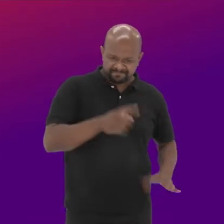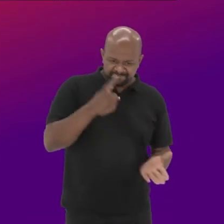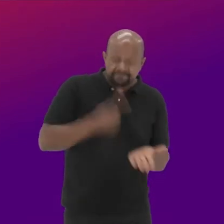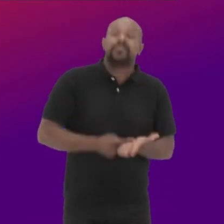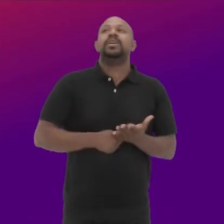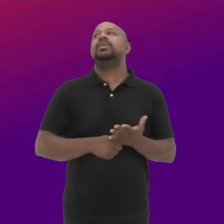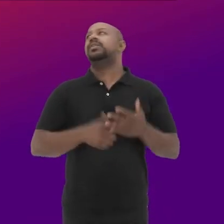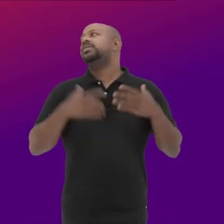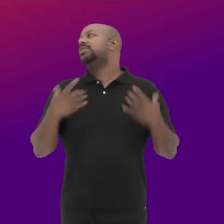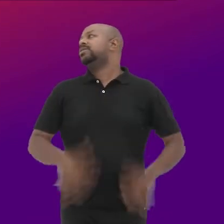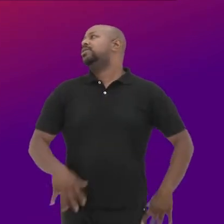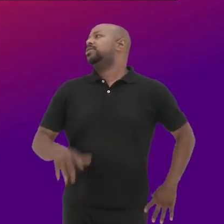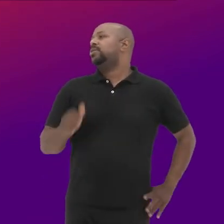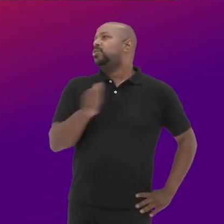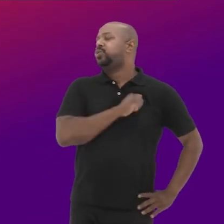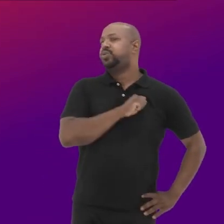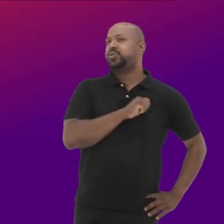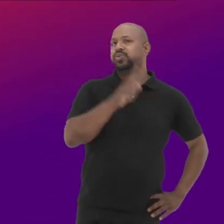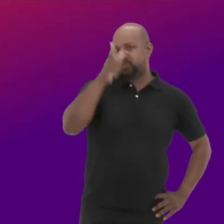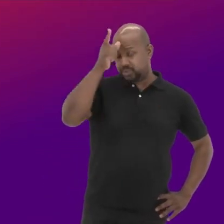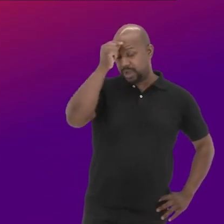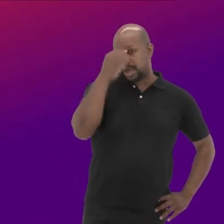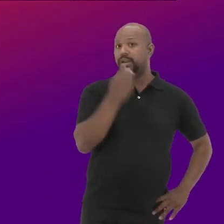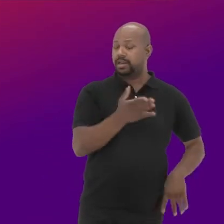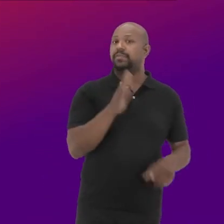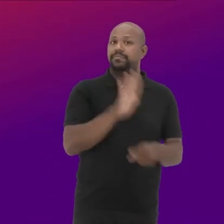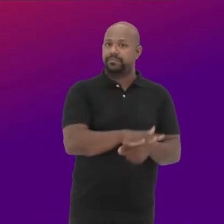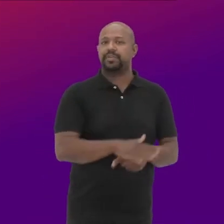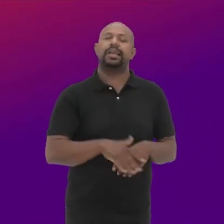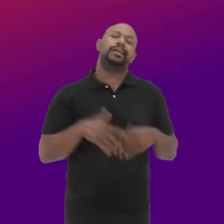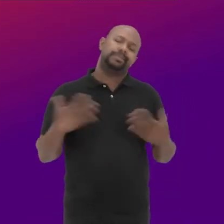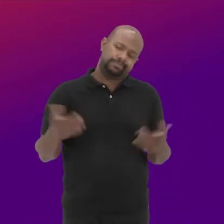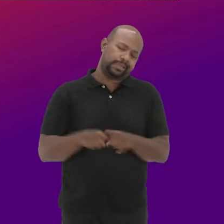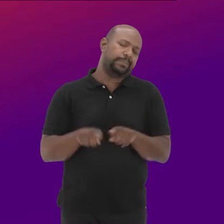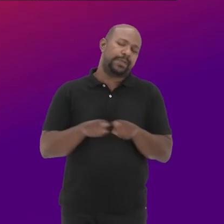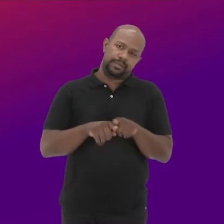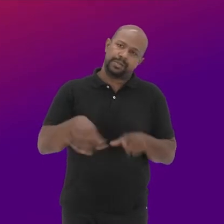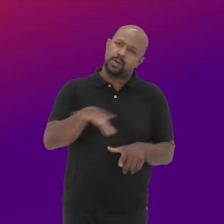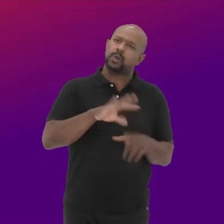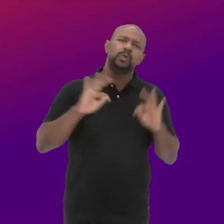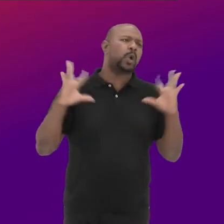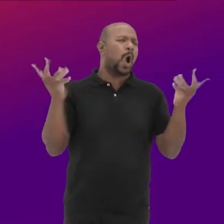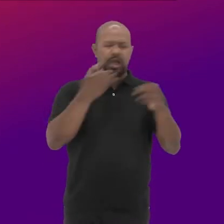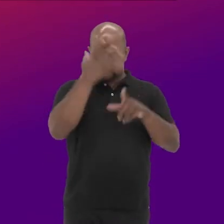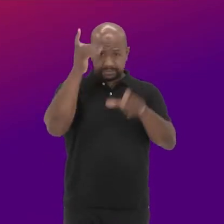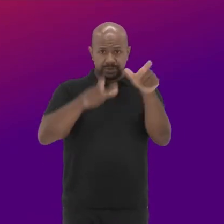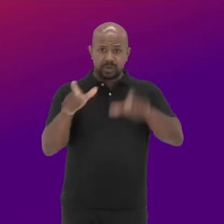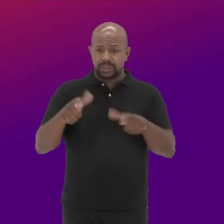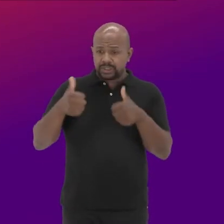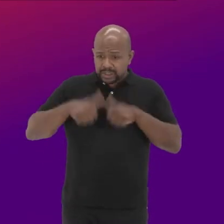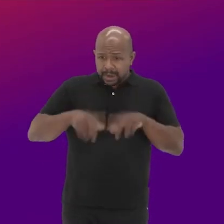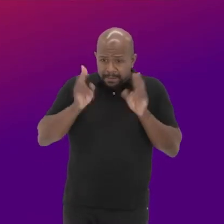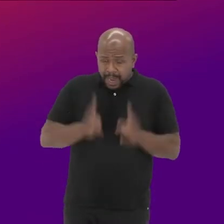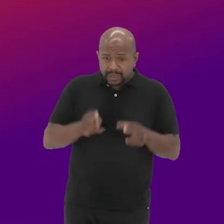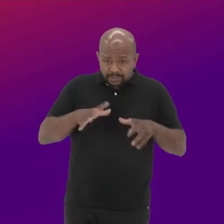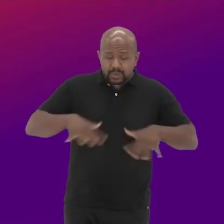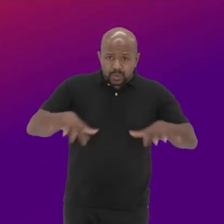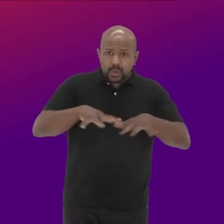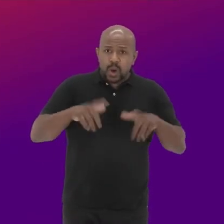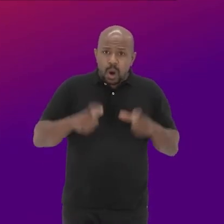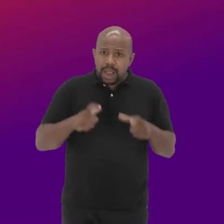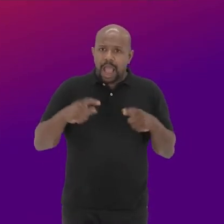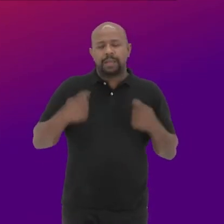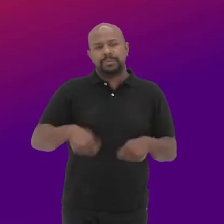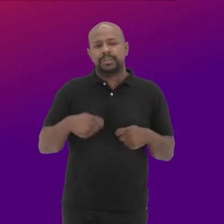desse pagamento faz uma grande diferença. E pela própria natureza, então, todos os assegurados que estejam no mesmo lugar,